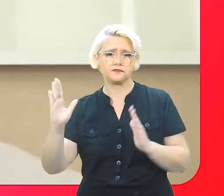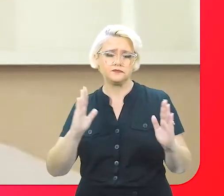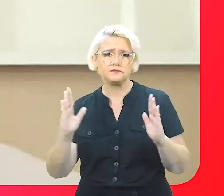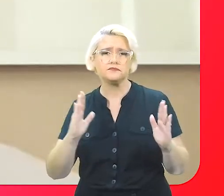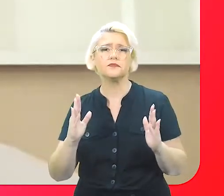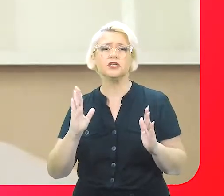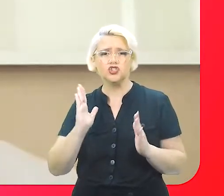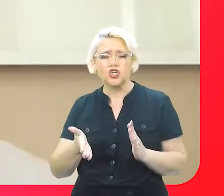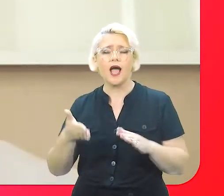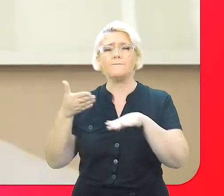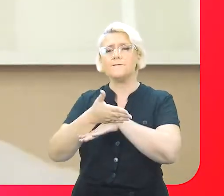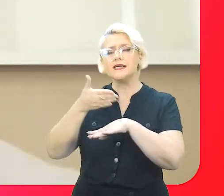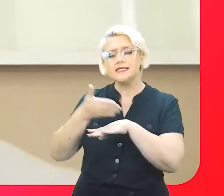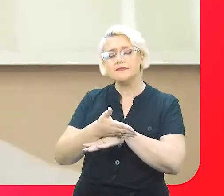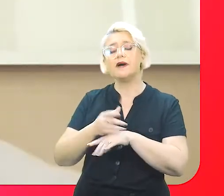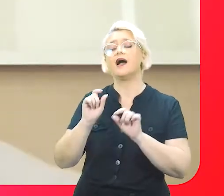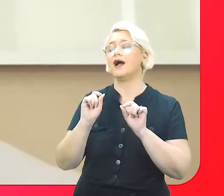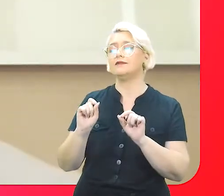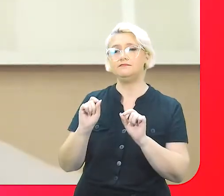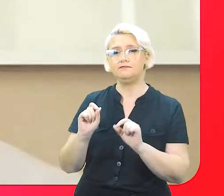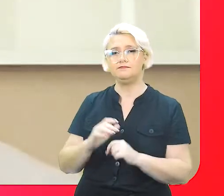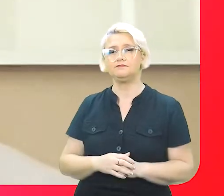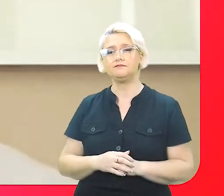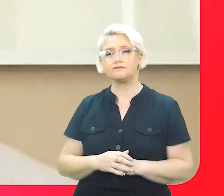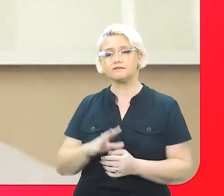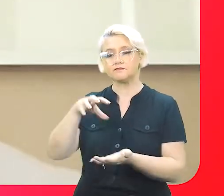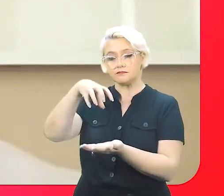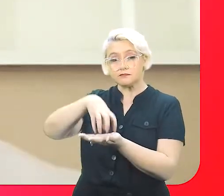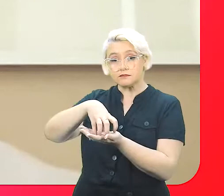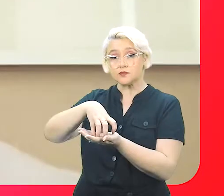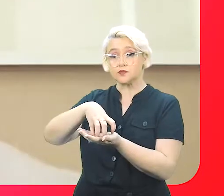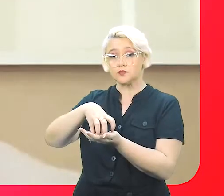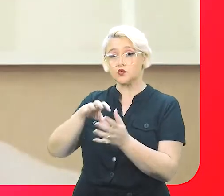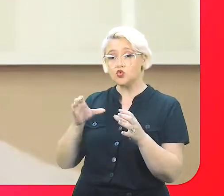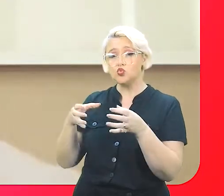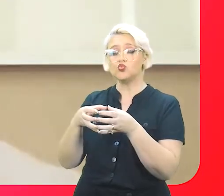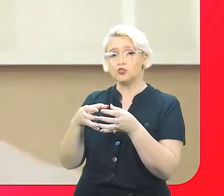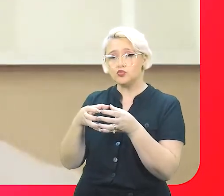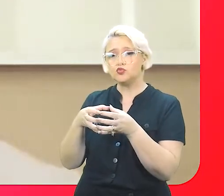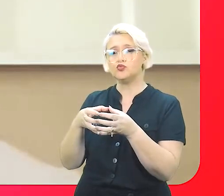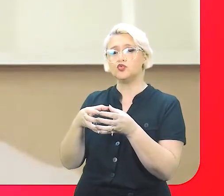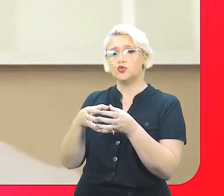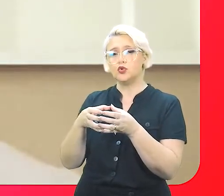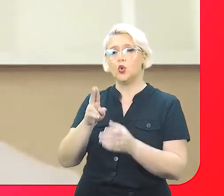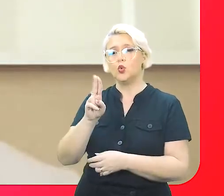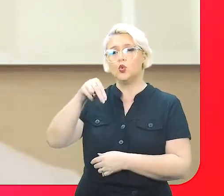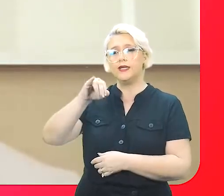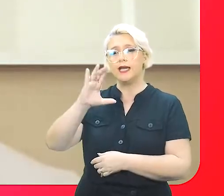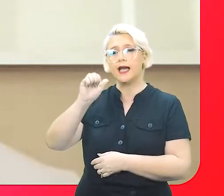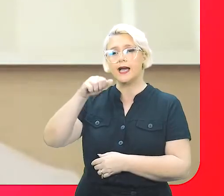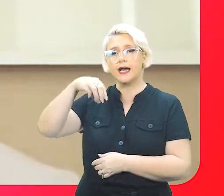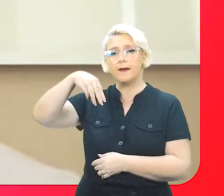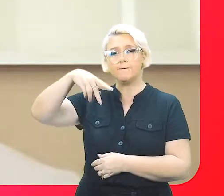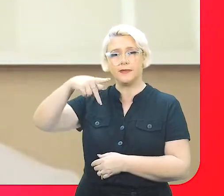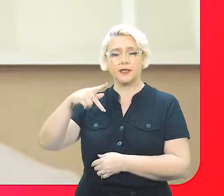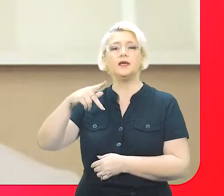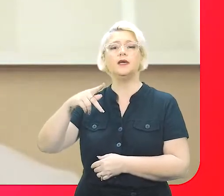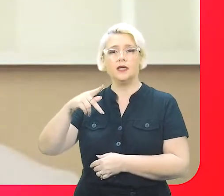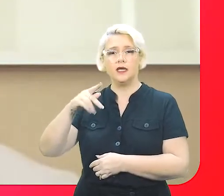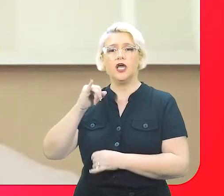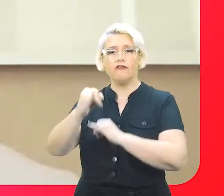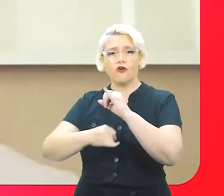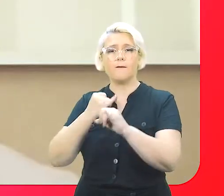né, eu fazia parte do núcleo, de um núcleo da Unicamp, de informática